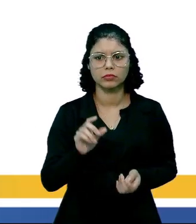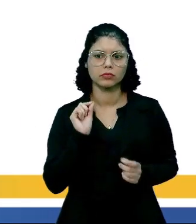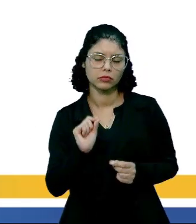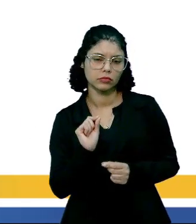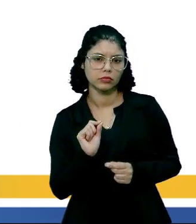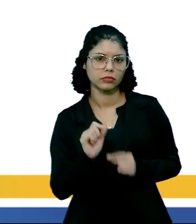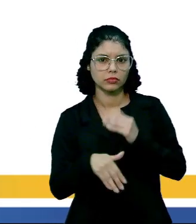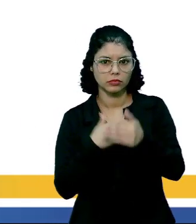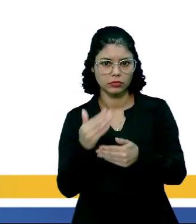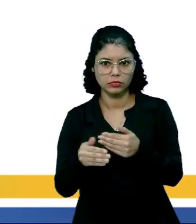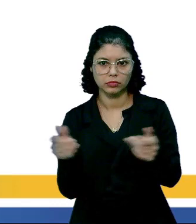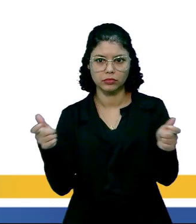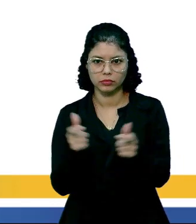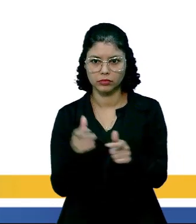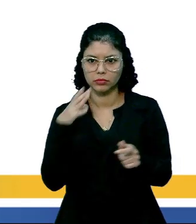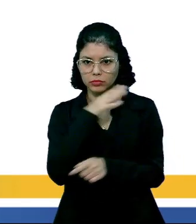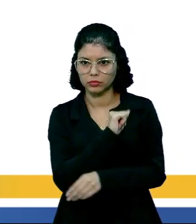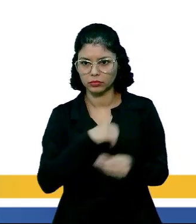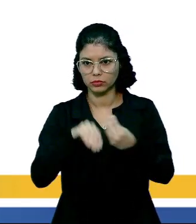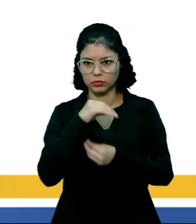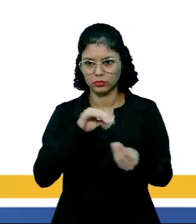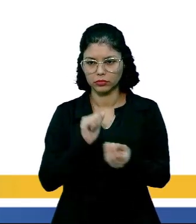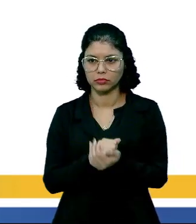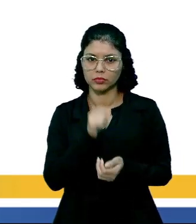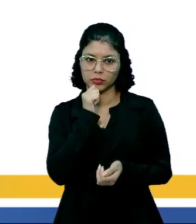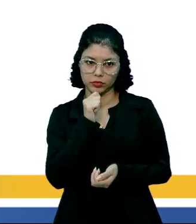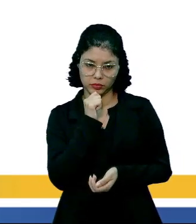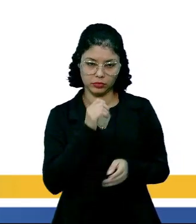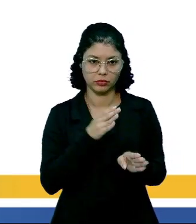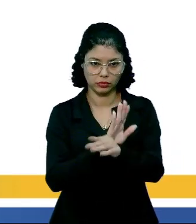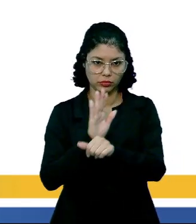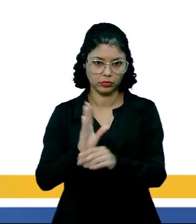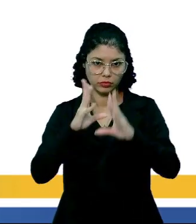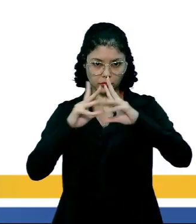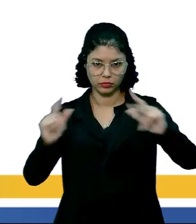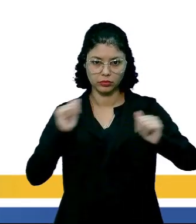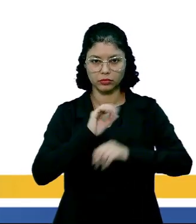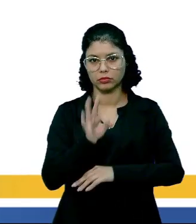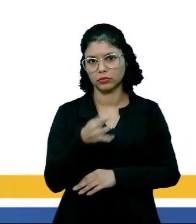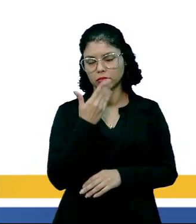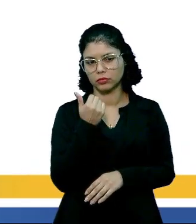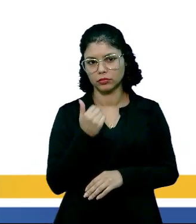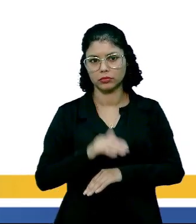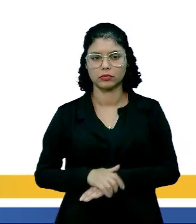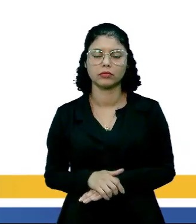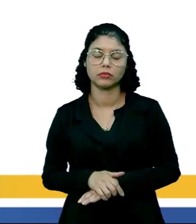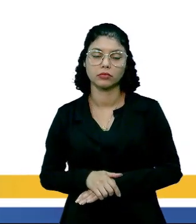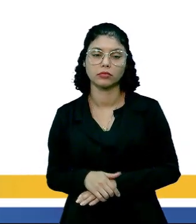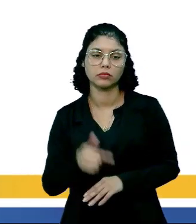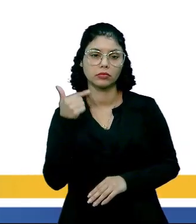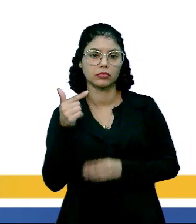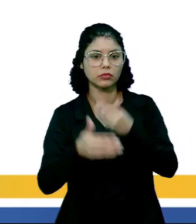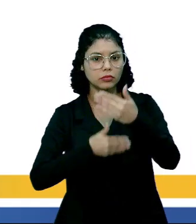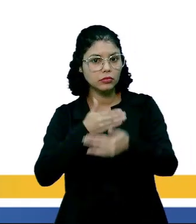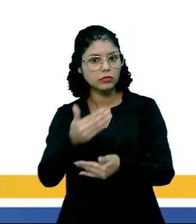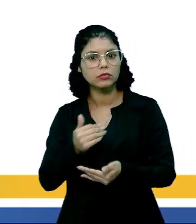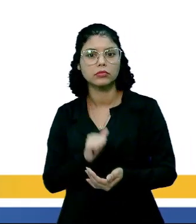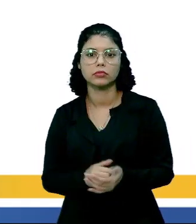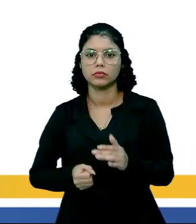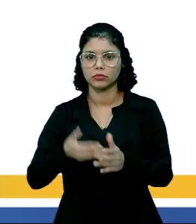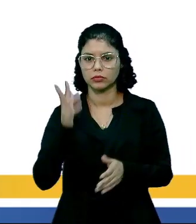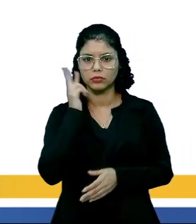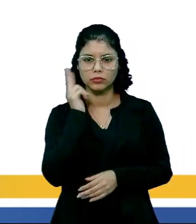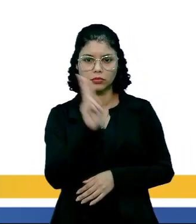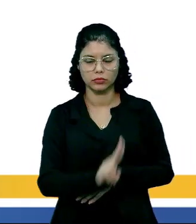esse procedimento diminui a rapidez as reações que contribuem para a degradação de certos alimentos dois um